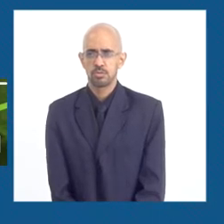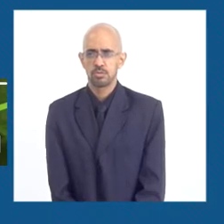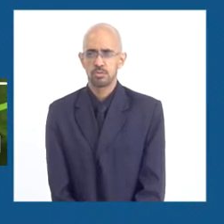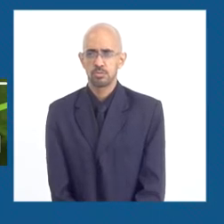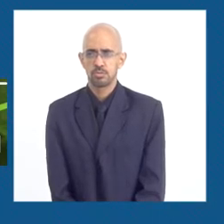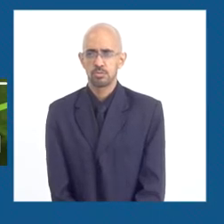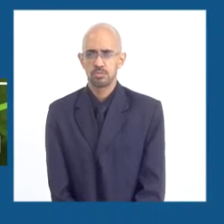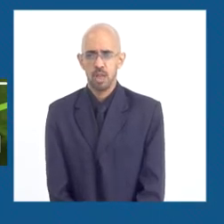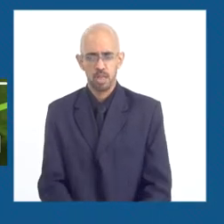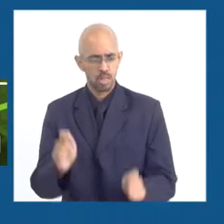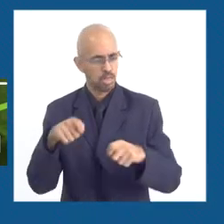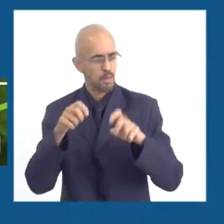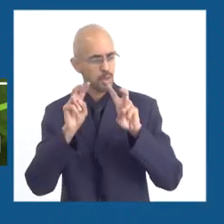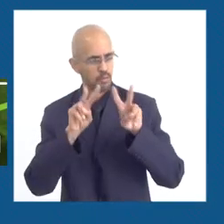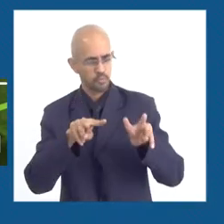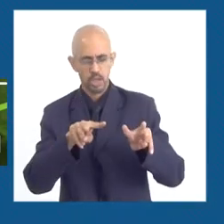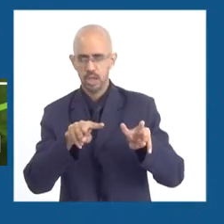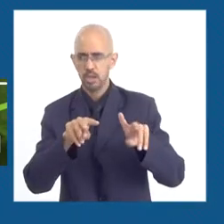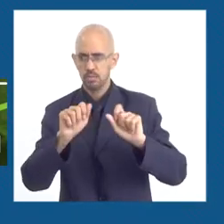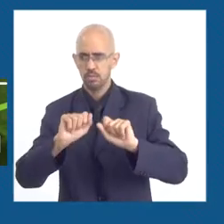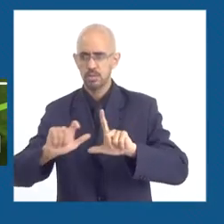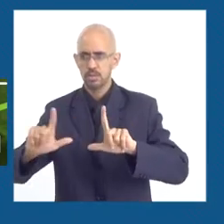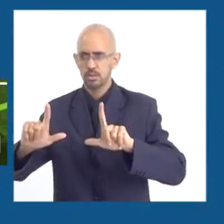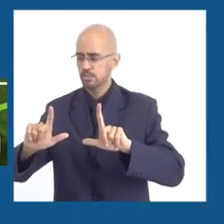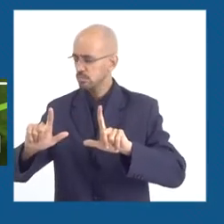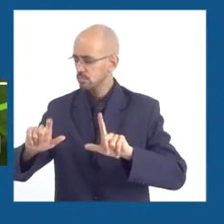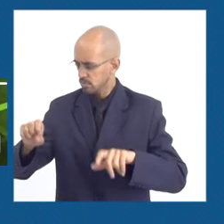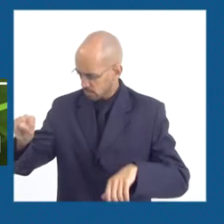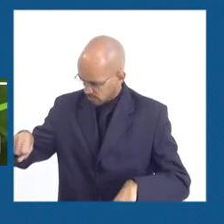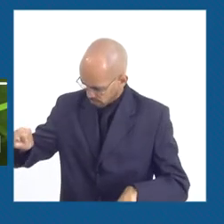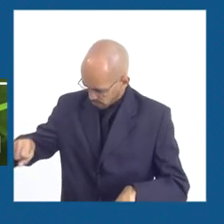Estão vendo a apresentação? Eu estou.